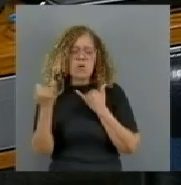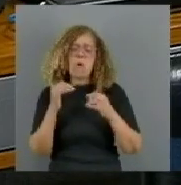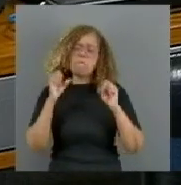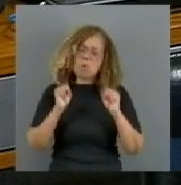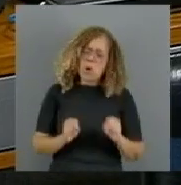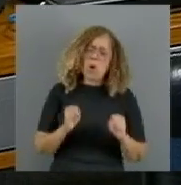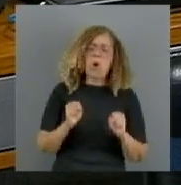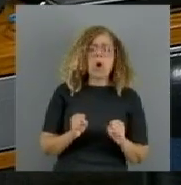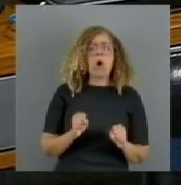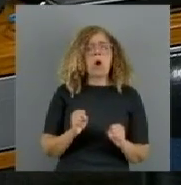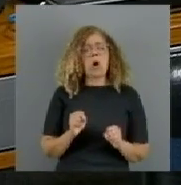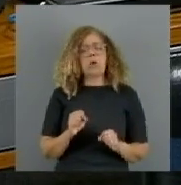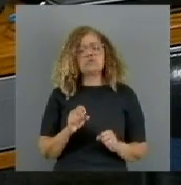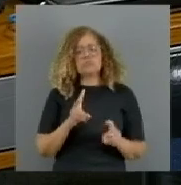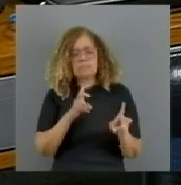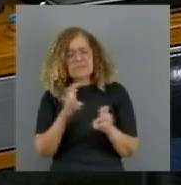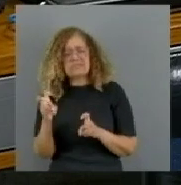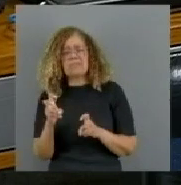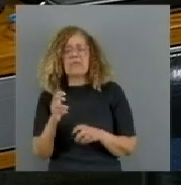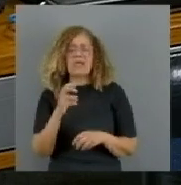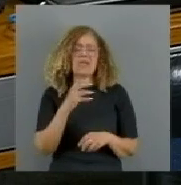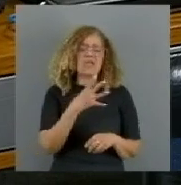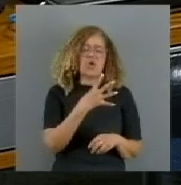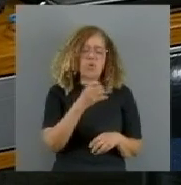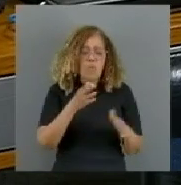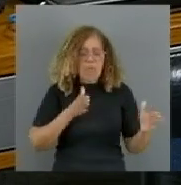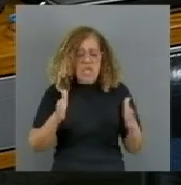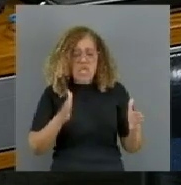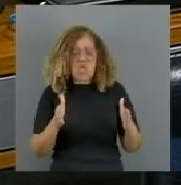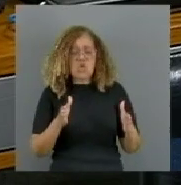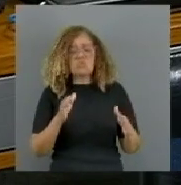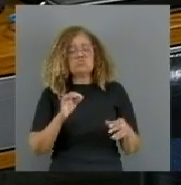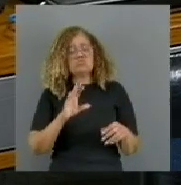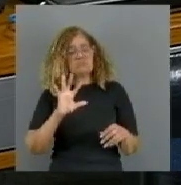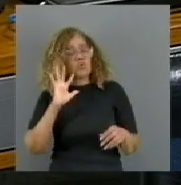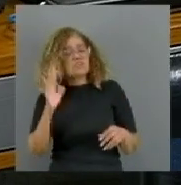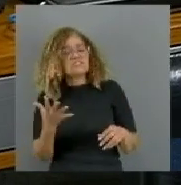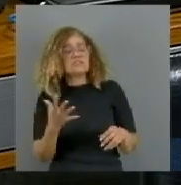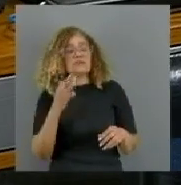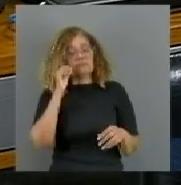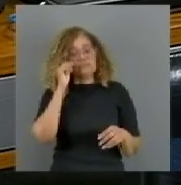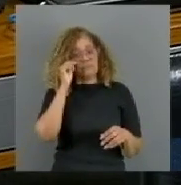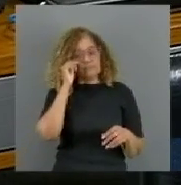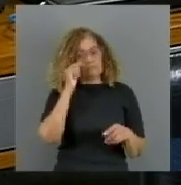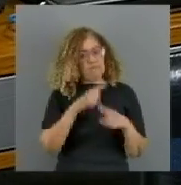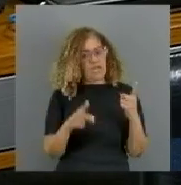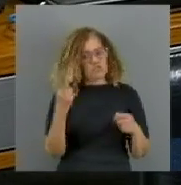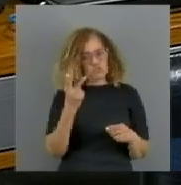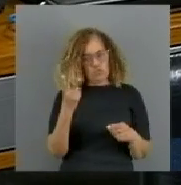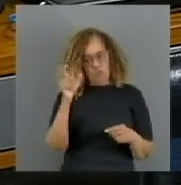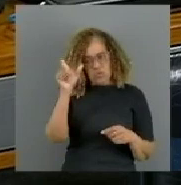rever imposição de quarentena, caso surjam novos elementos. Mas o fato é que 2